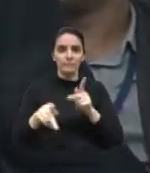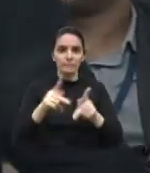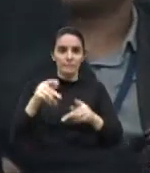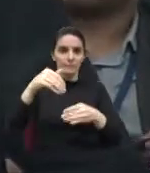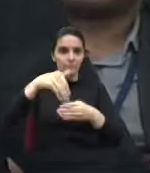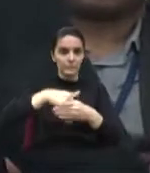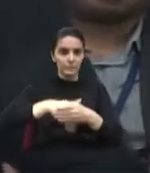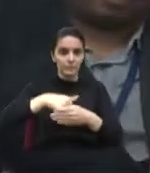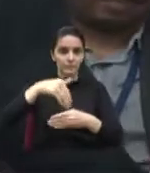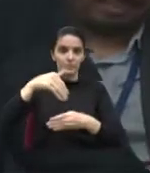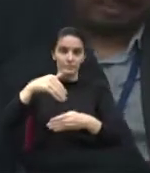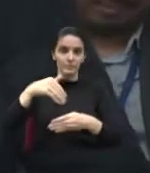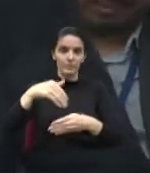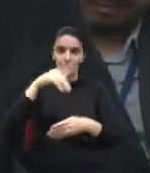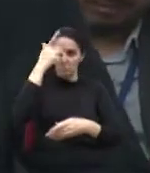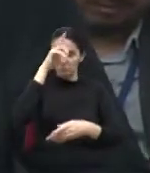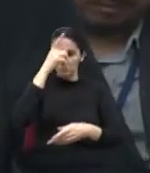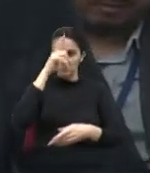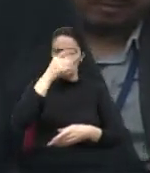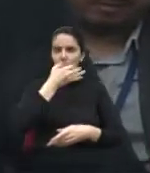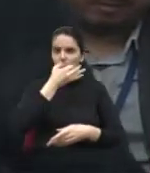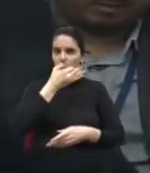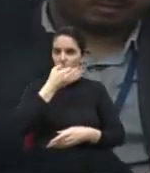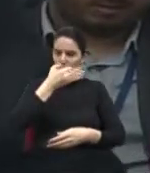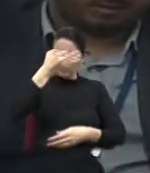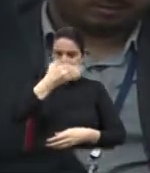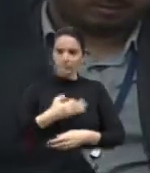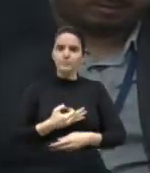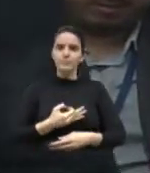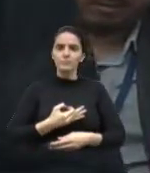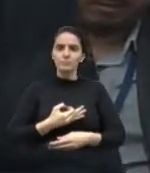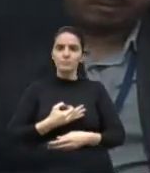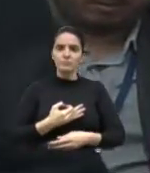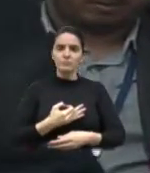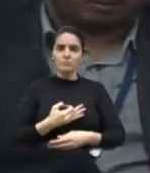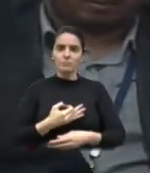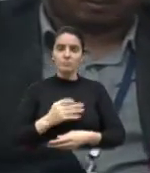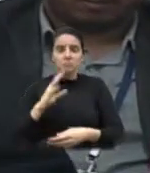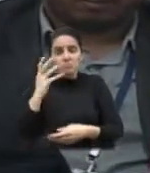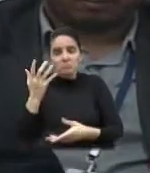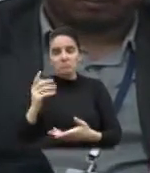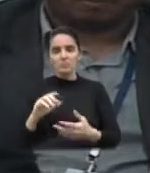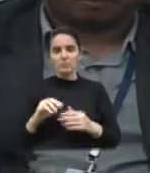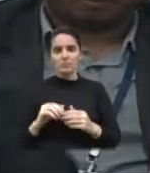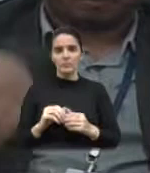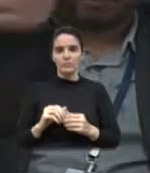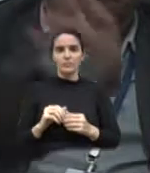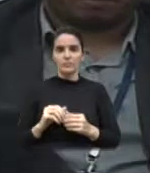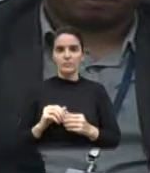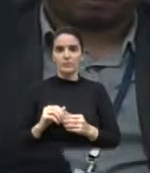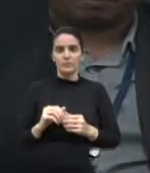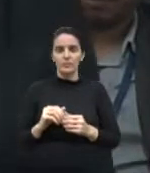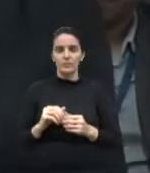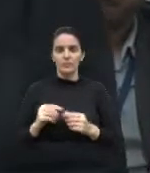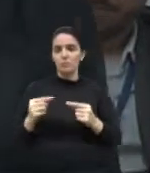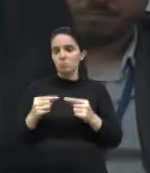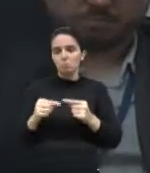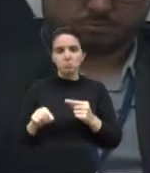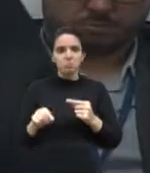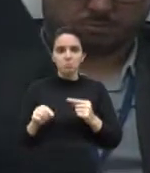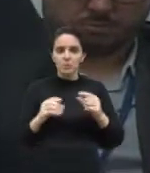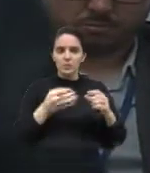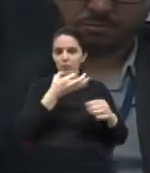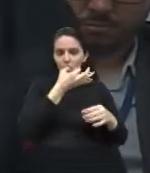eu tenho meu posicionamento, que nem sempre é de acordo com a situação, oposição, independência.